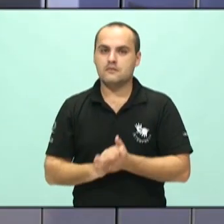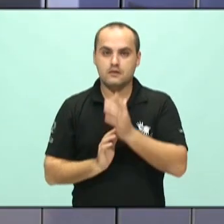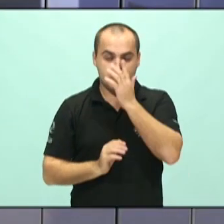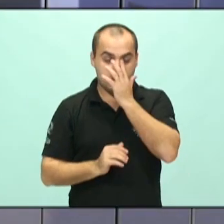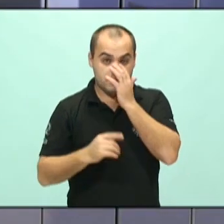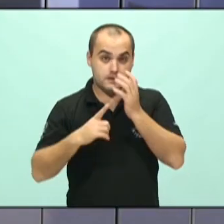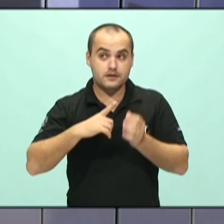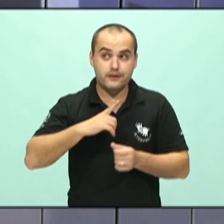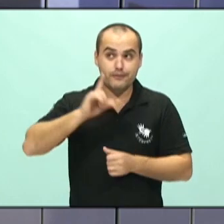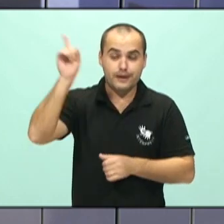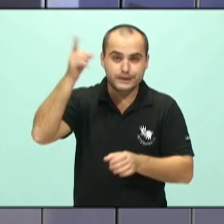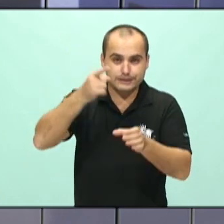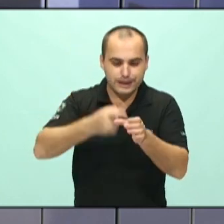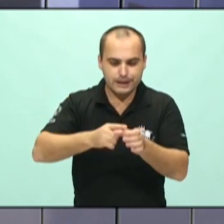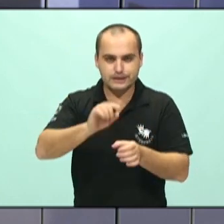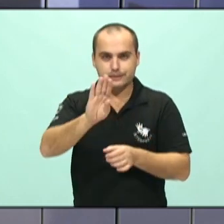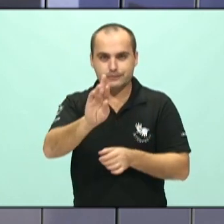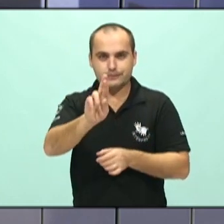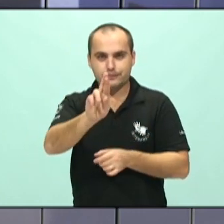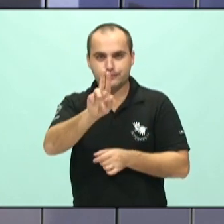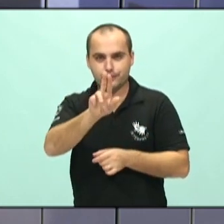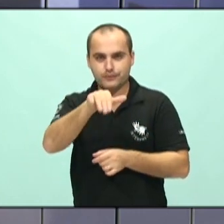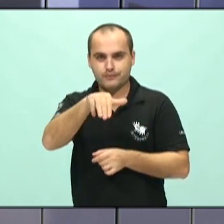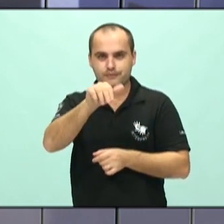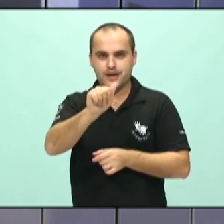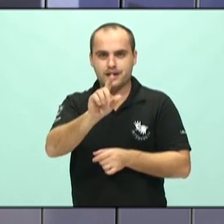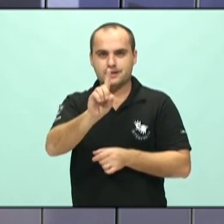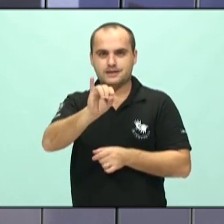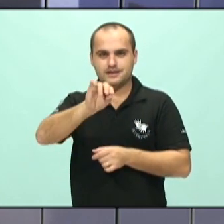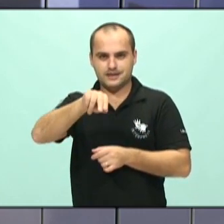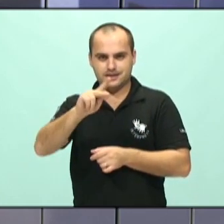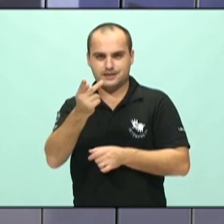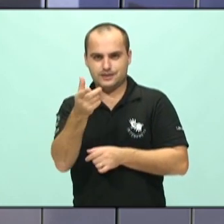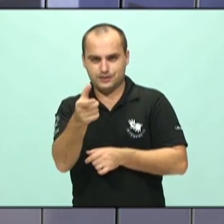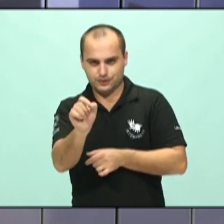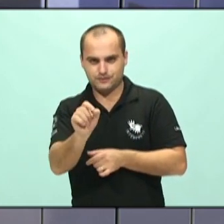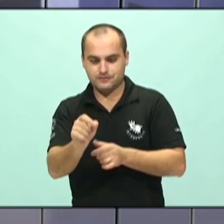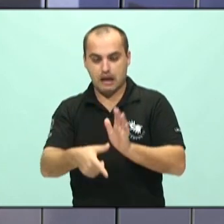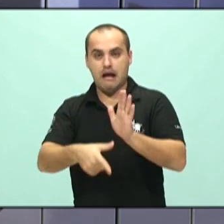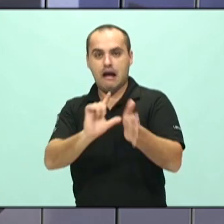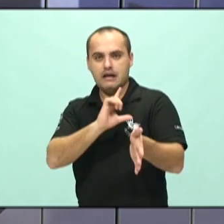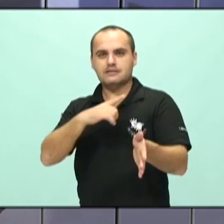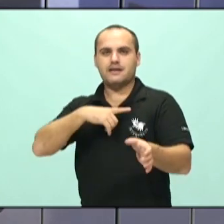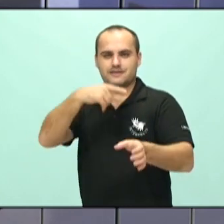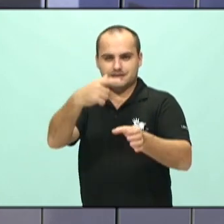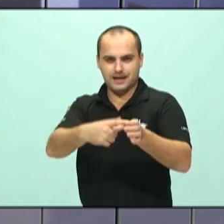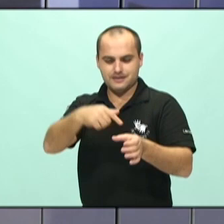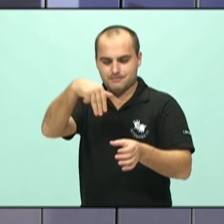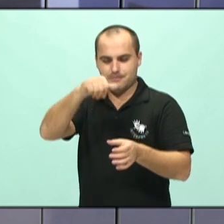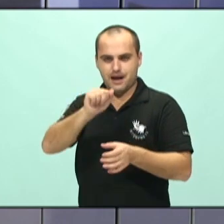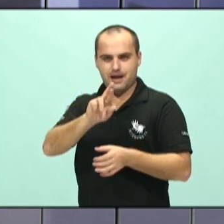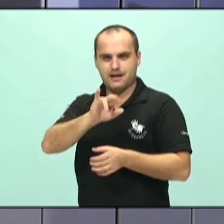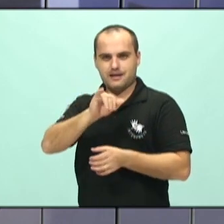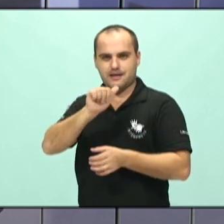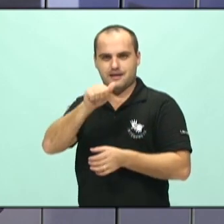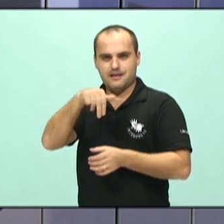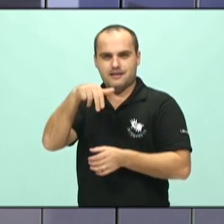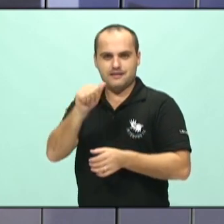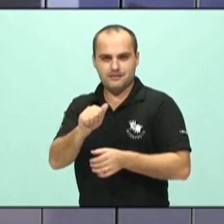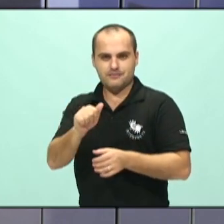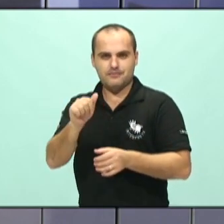Brumadinho. Perfeito. Depois nós tivemos antes a de Mariana, né? Foi antes a de Mariana, depois a de